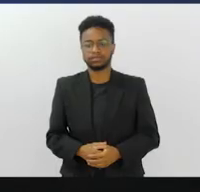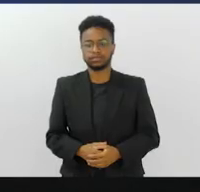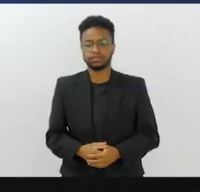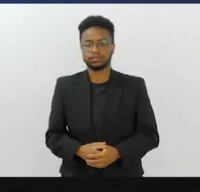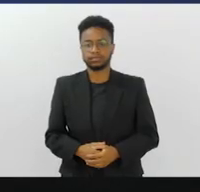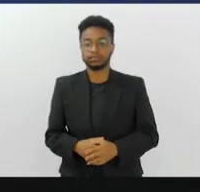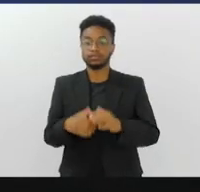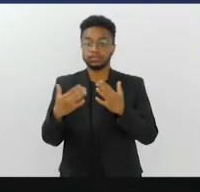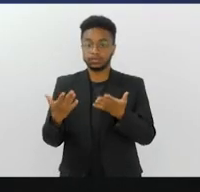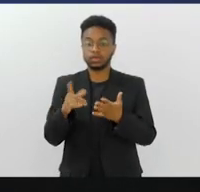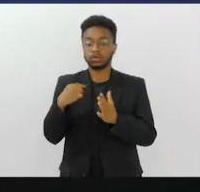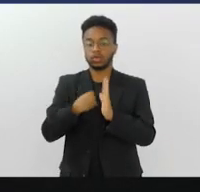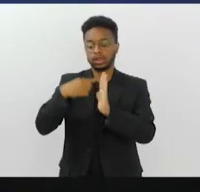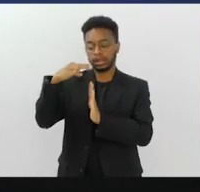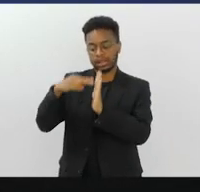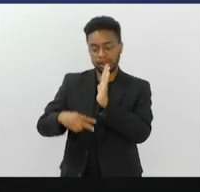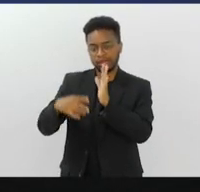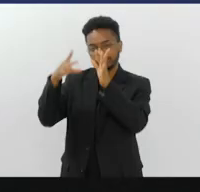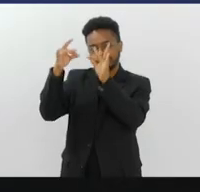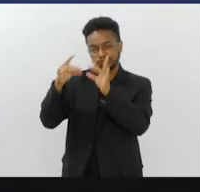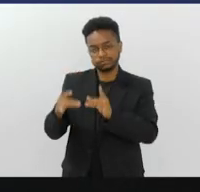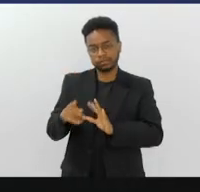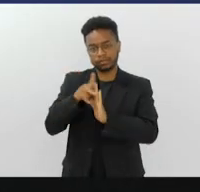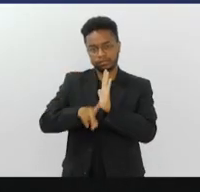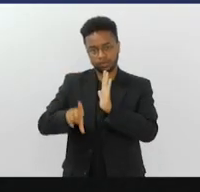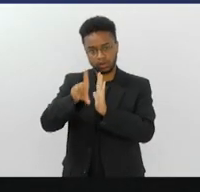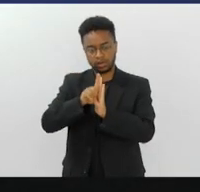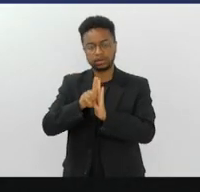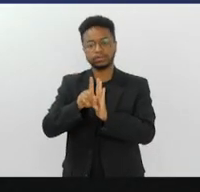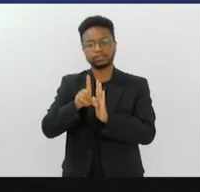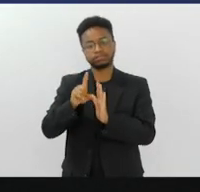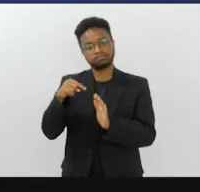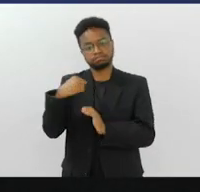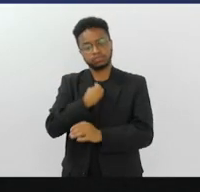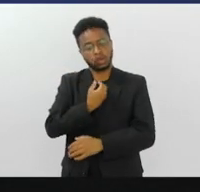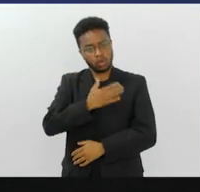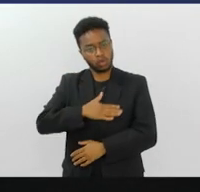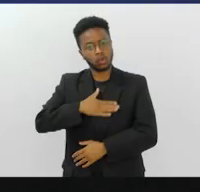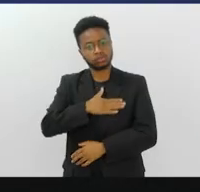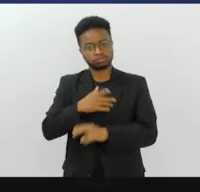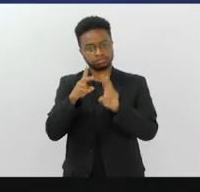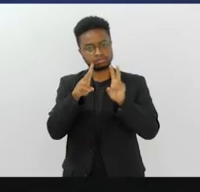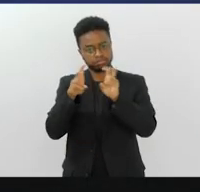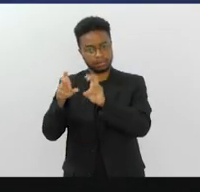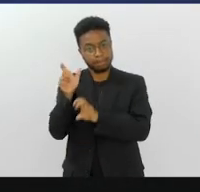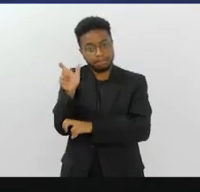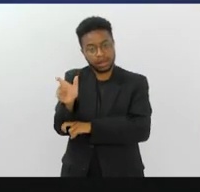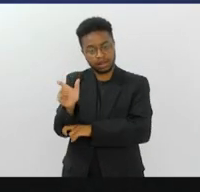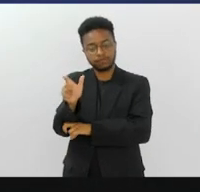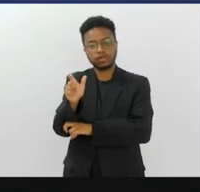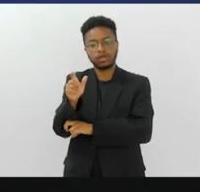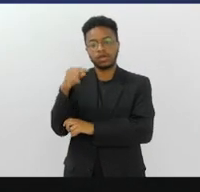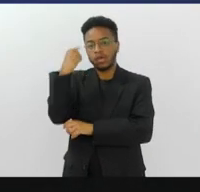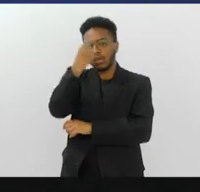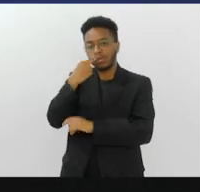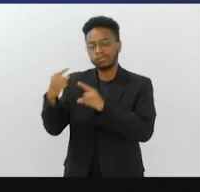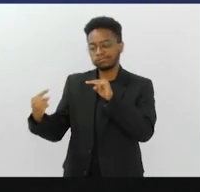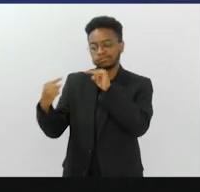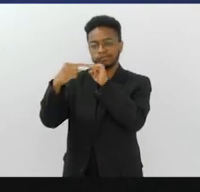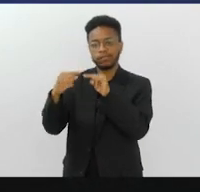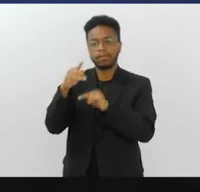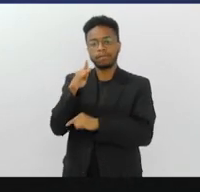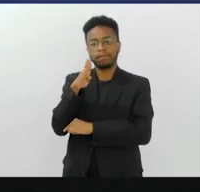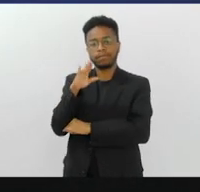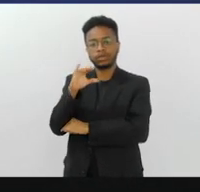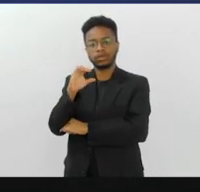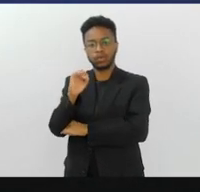lendo atentamente o projeto de lei nós eh gostamos muito do termo reconhecimento por biometria facial que foi